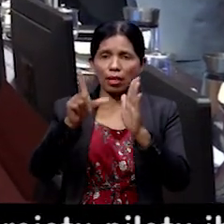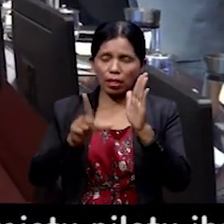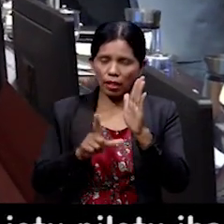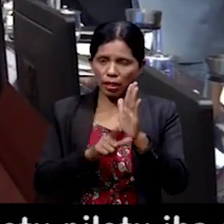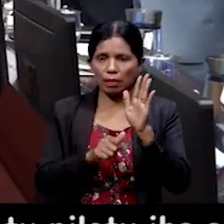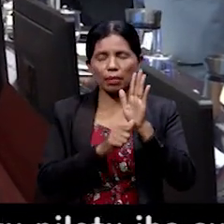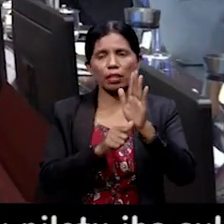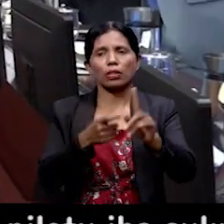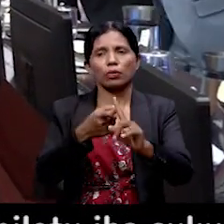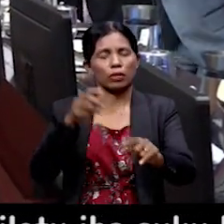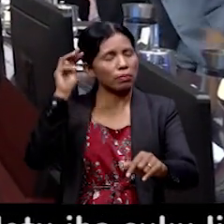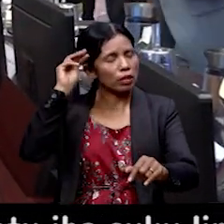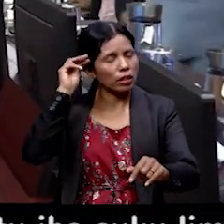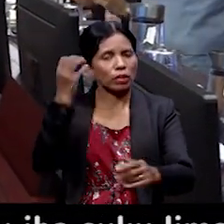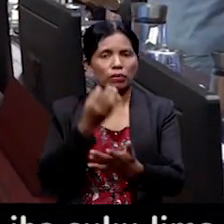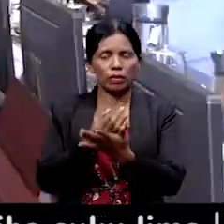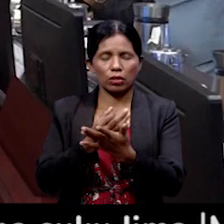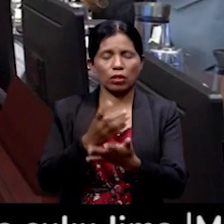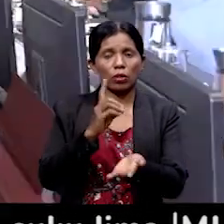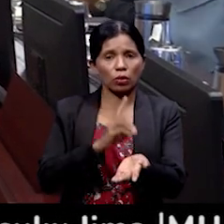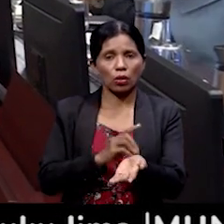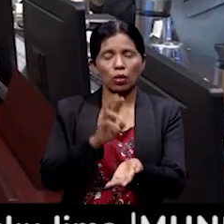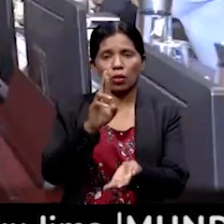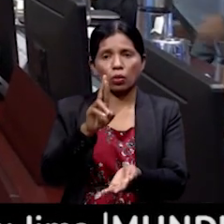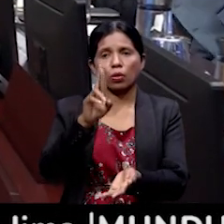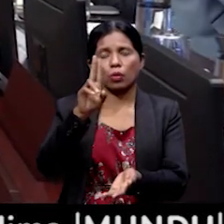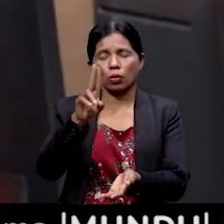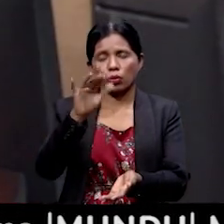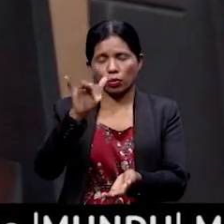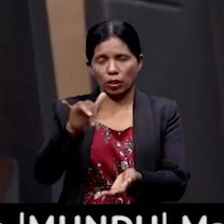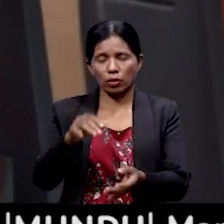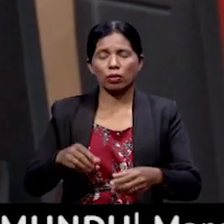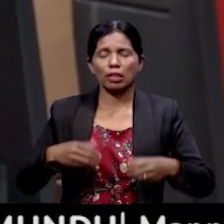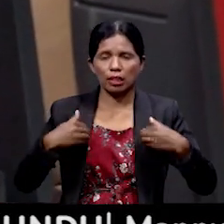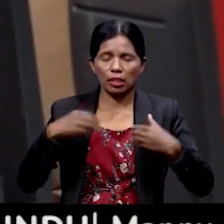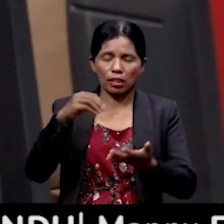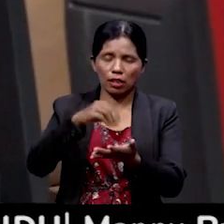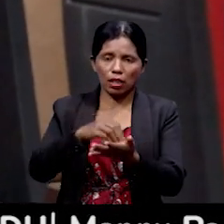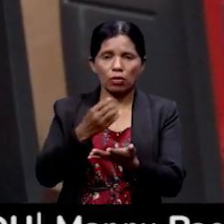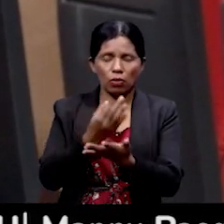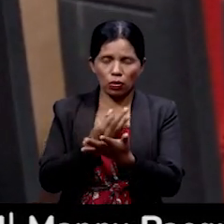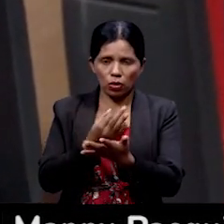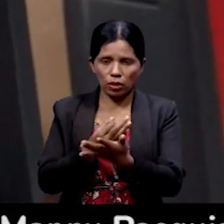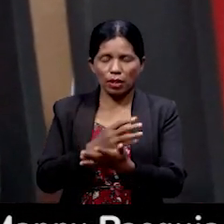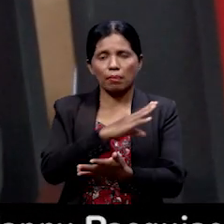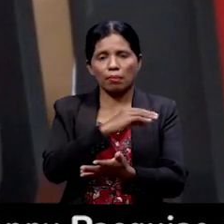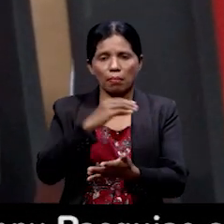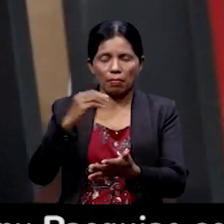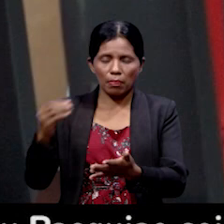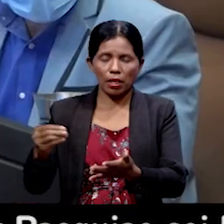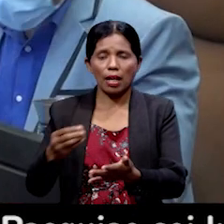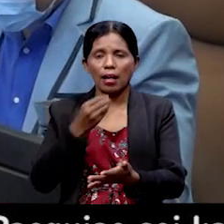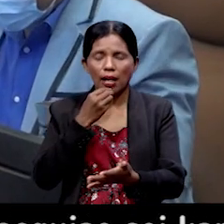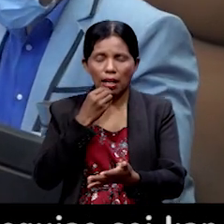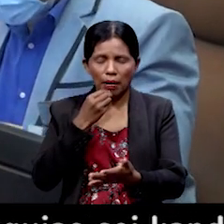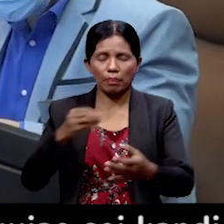o ministro Finanças, Rui Gomes, a tu cria subsídio mensal no Aihamba funcionário público Sira. Nune,